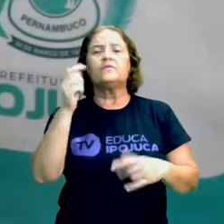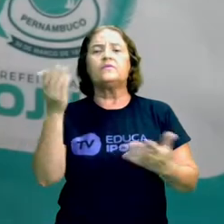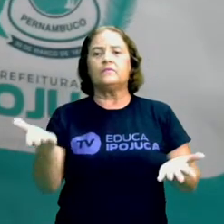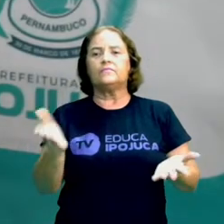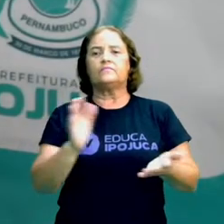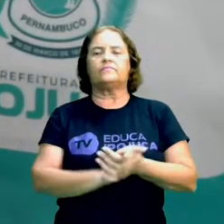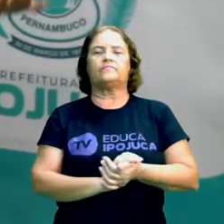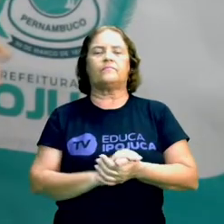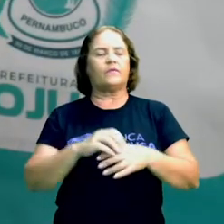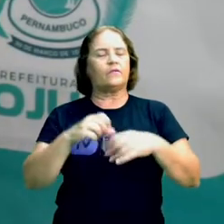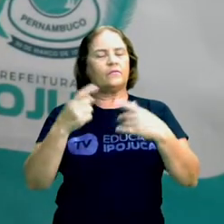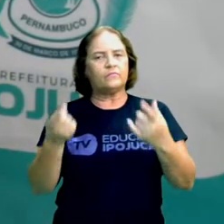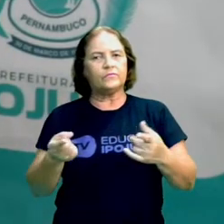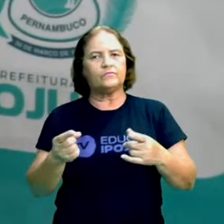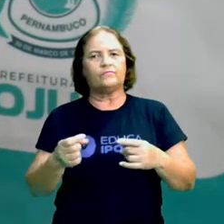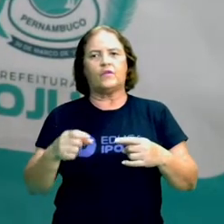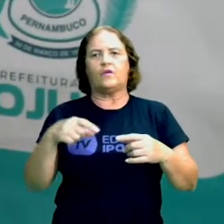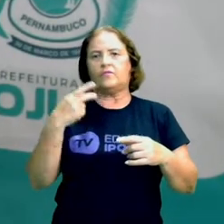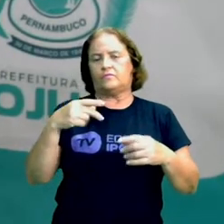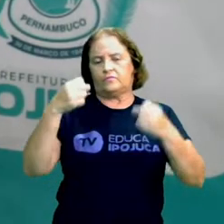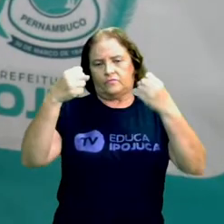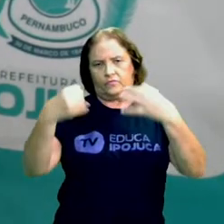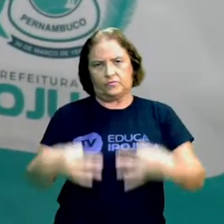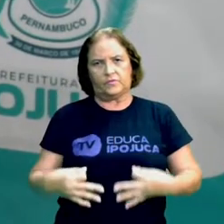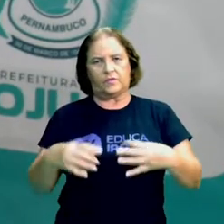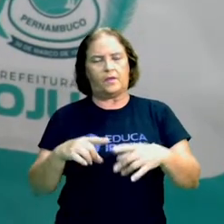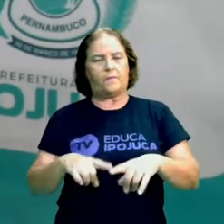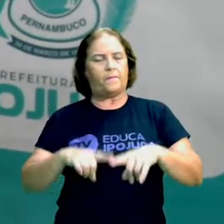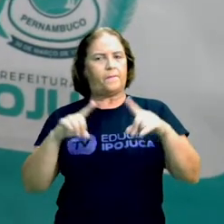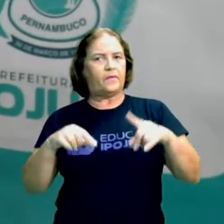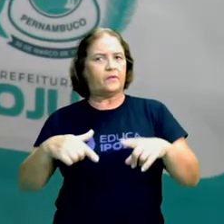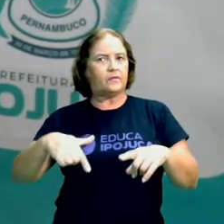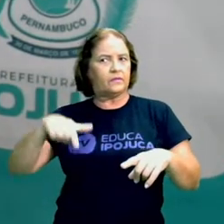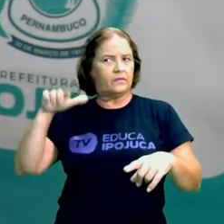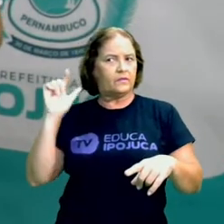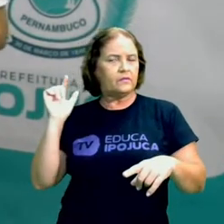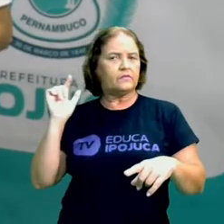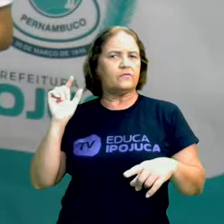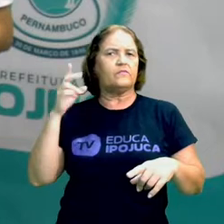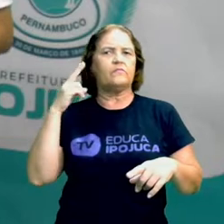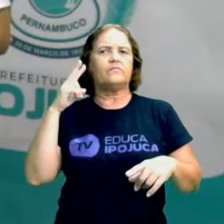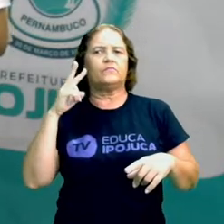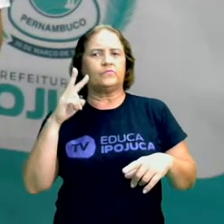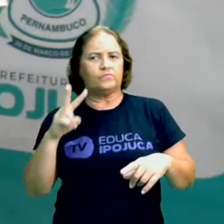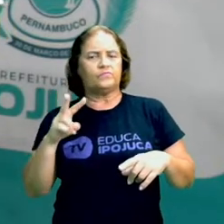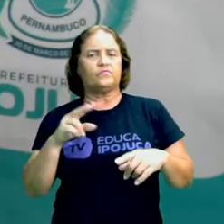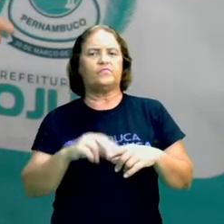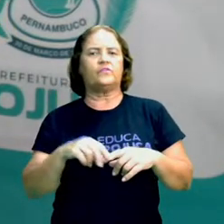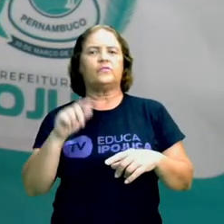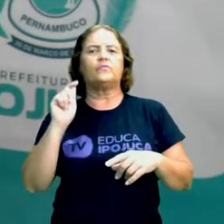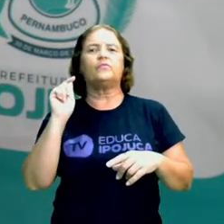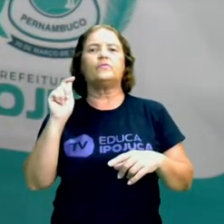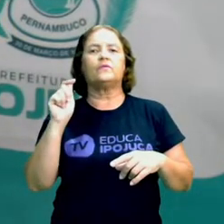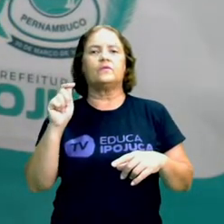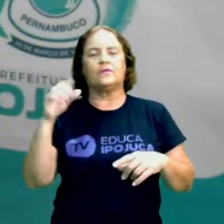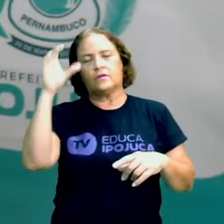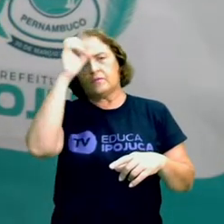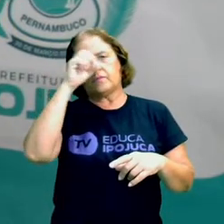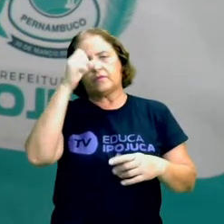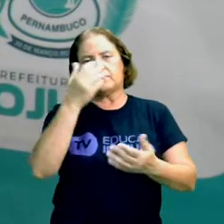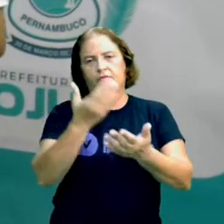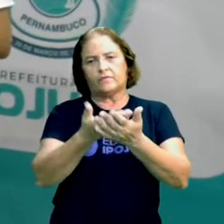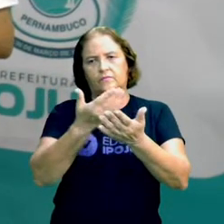bem, é sobre isso que nós vamos falar. Mas antes, vamos rever aí, né, o que a gente viu na